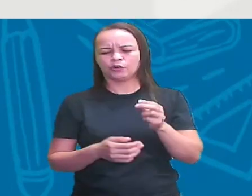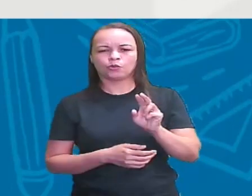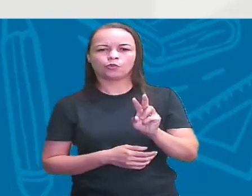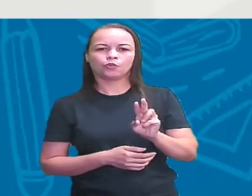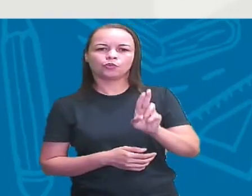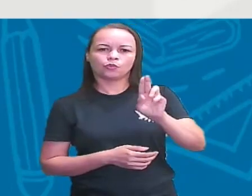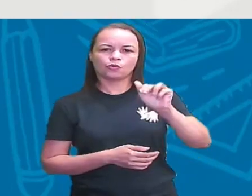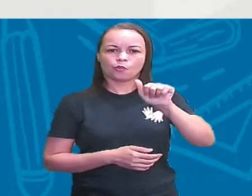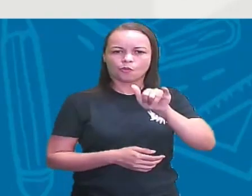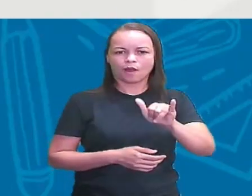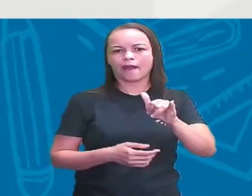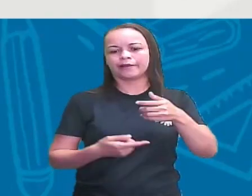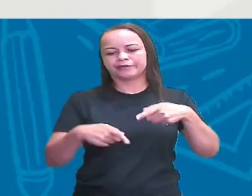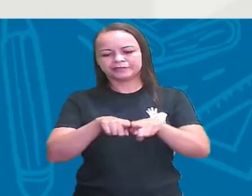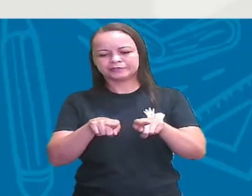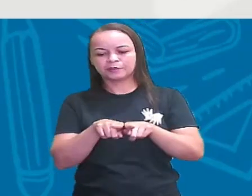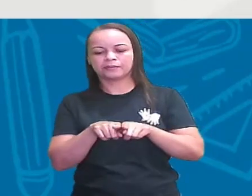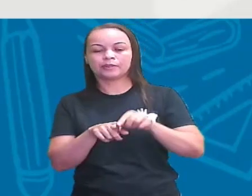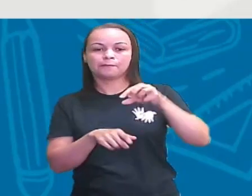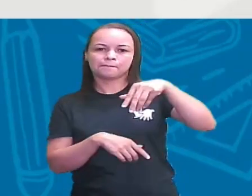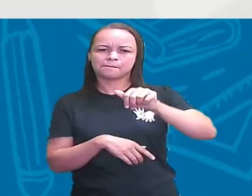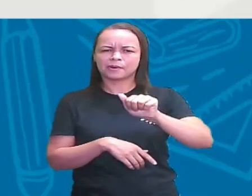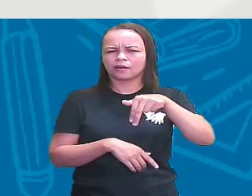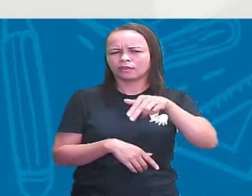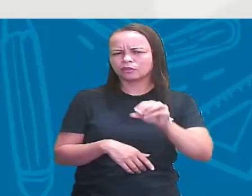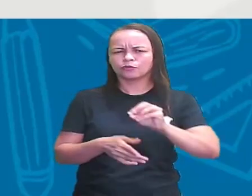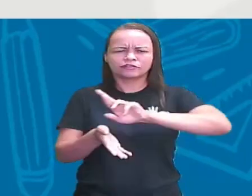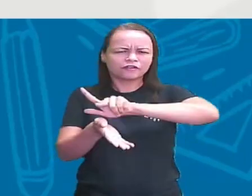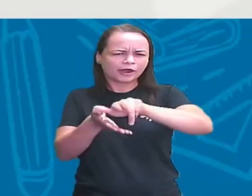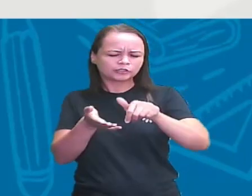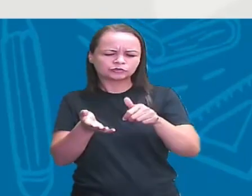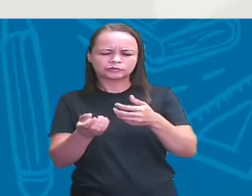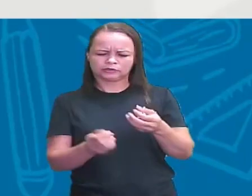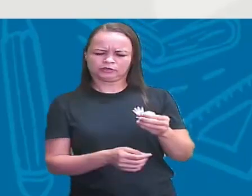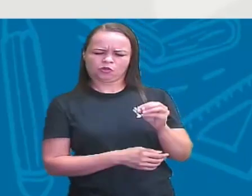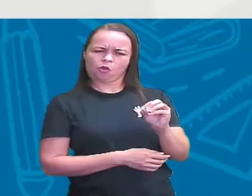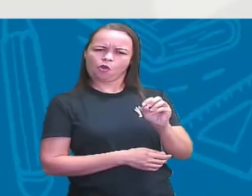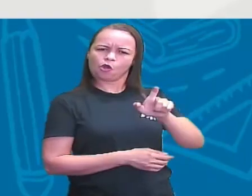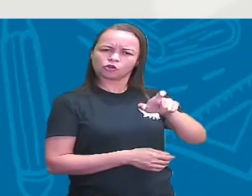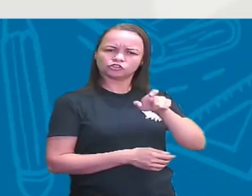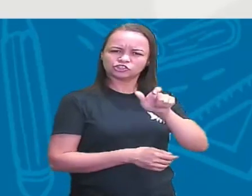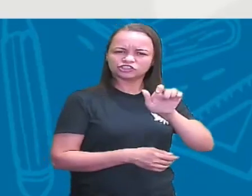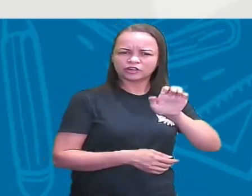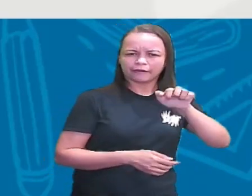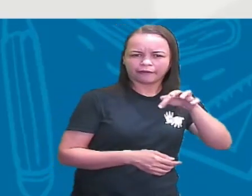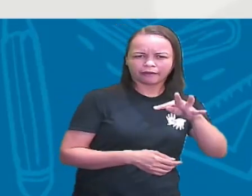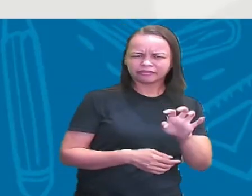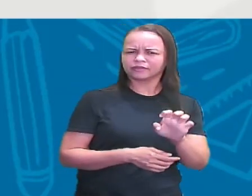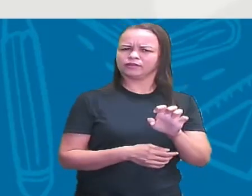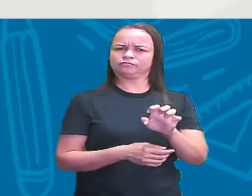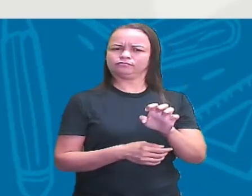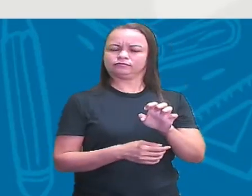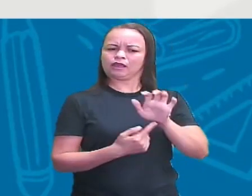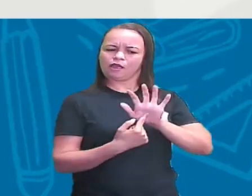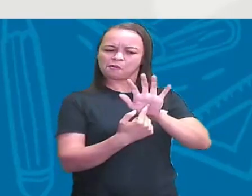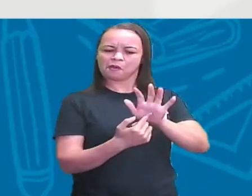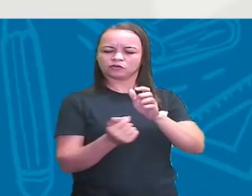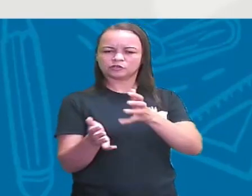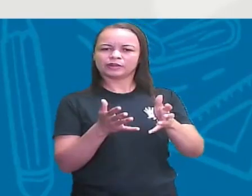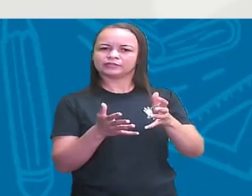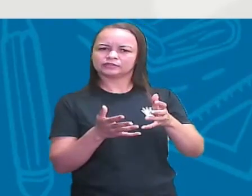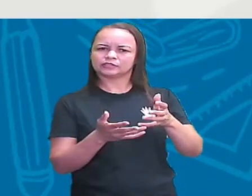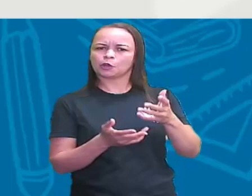que são utilizadas nas mais diversas regiões. Oxente, por exemplo, é uma expressão muito popular,